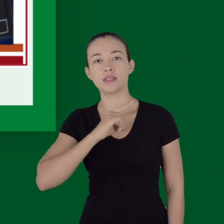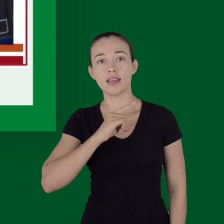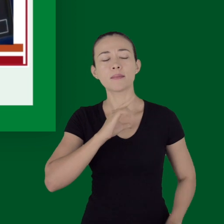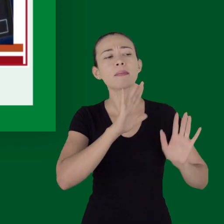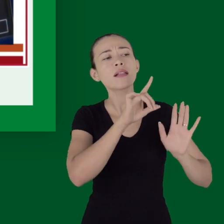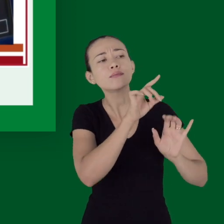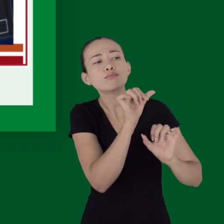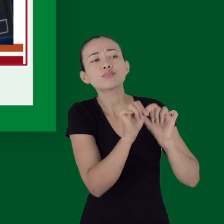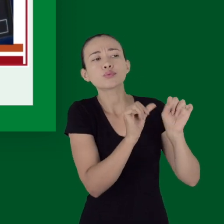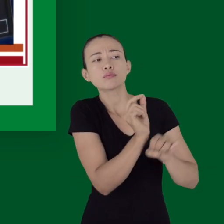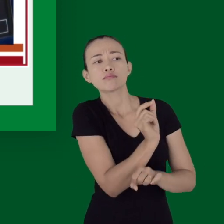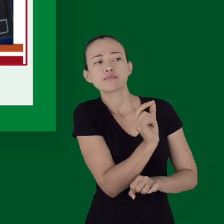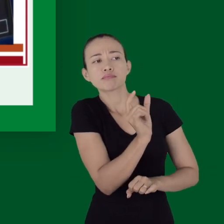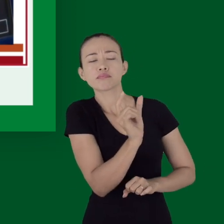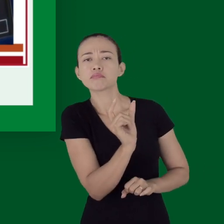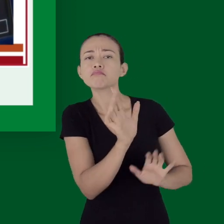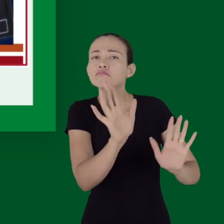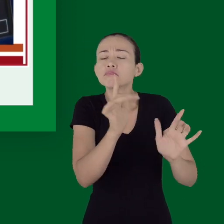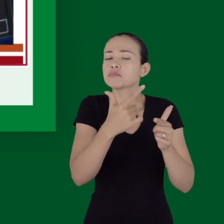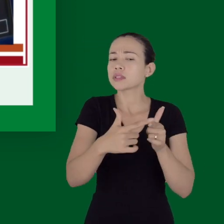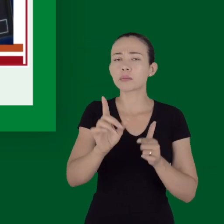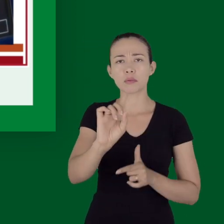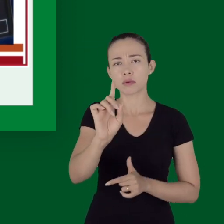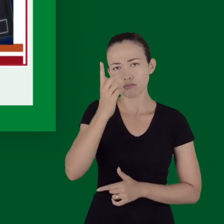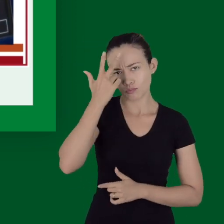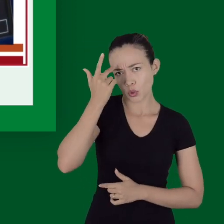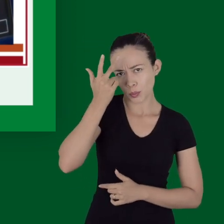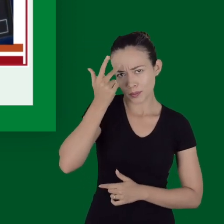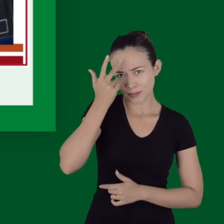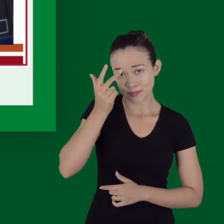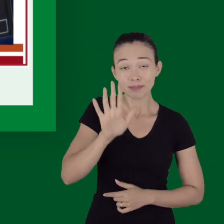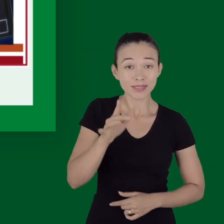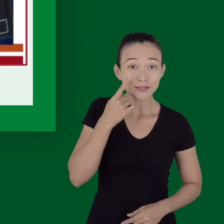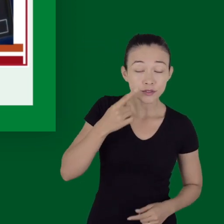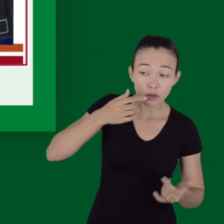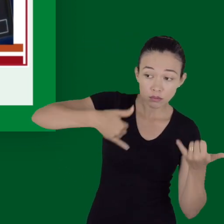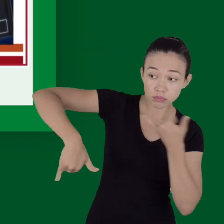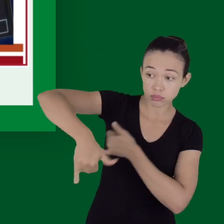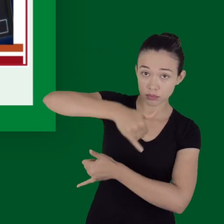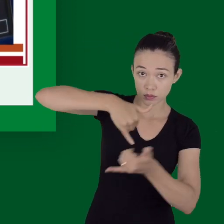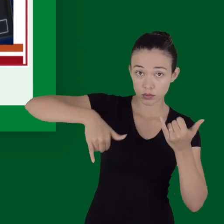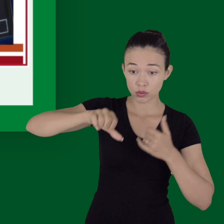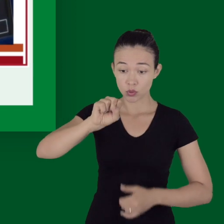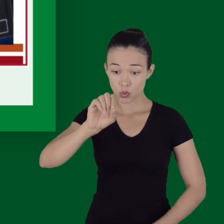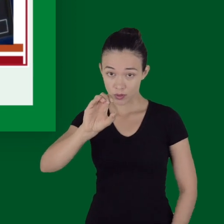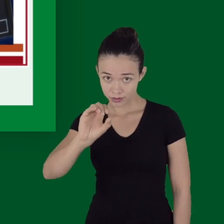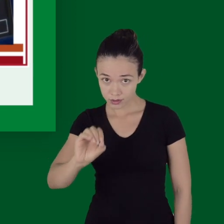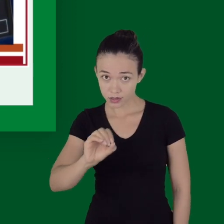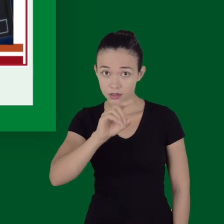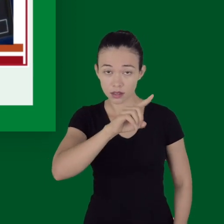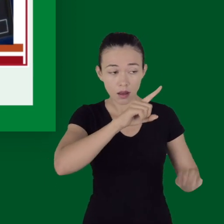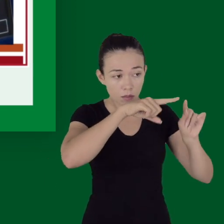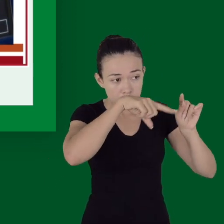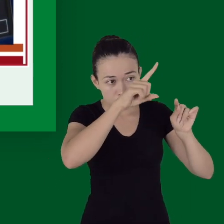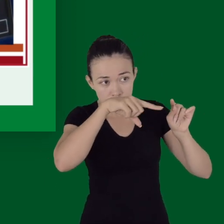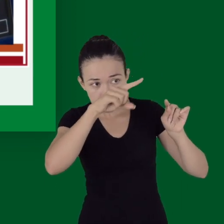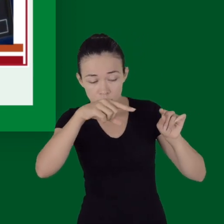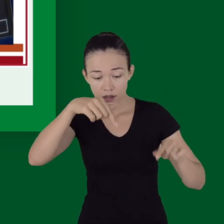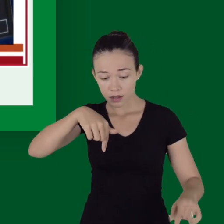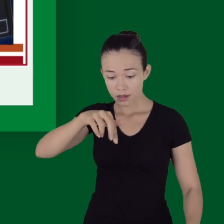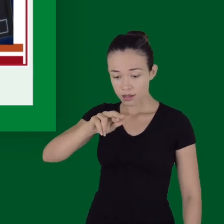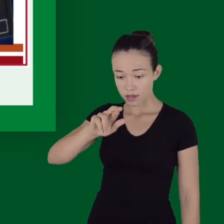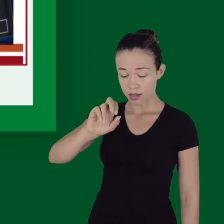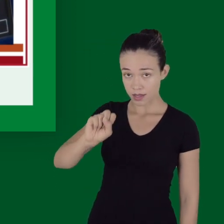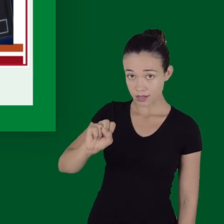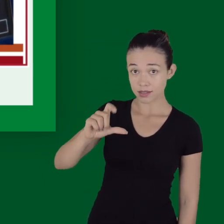pouquinho alargado, e isso é normal. Depois disso, que você viu que na energia de 80, e toda espícula